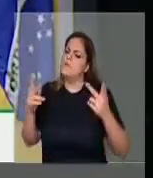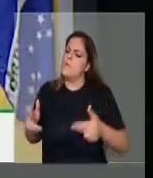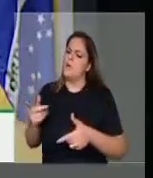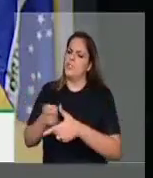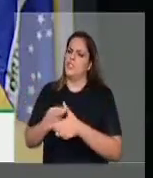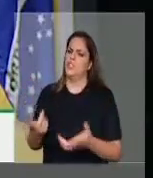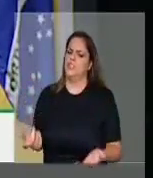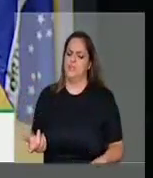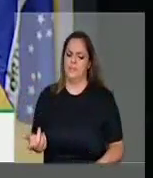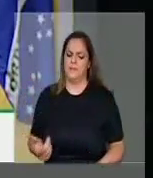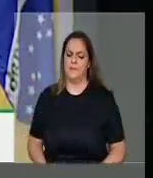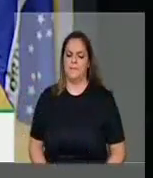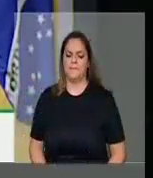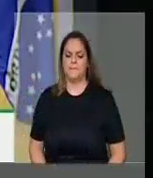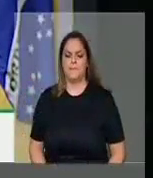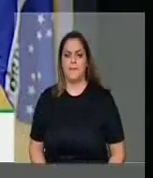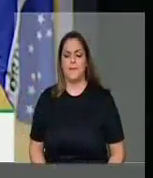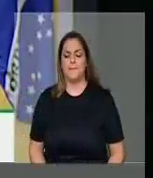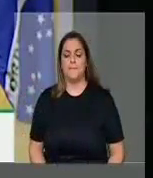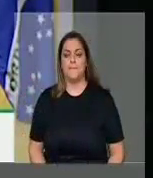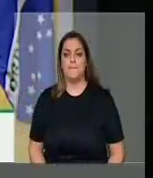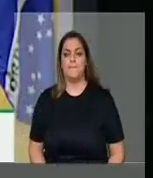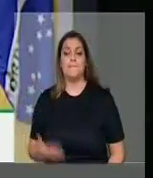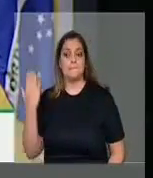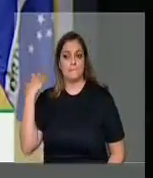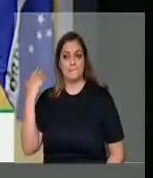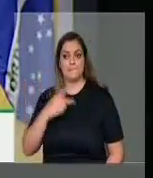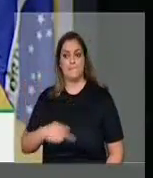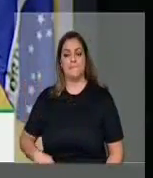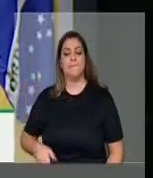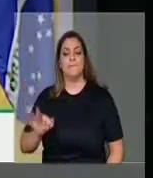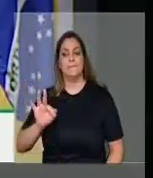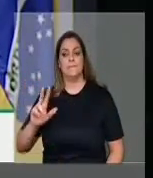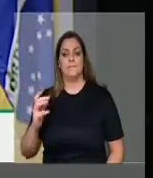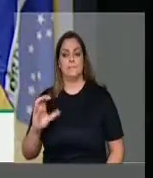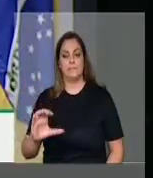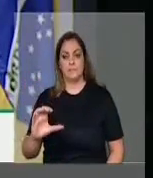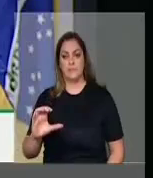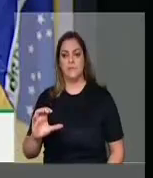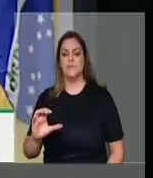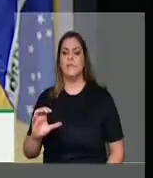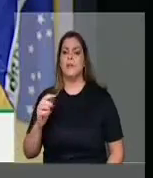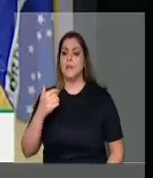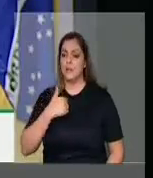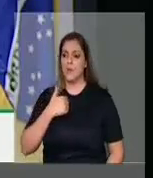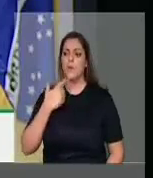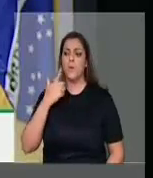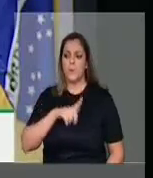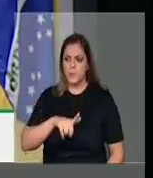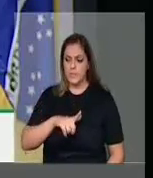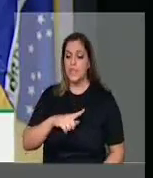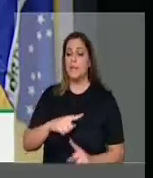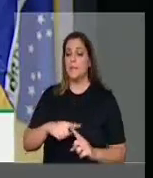Henrique, eu consegui, atendendo uma insistente reivindicação